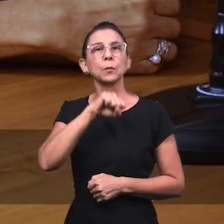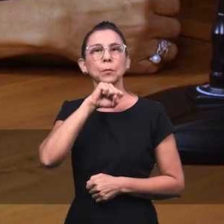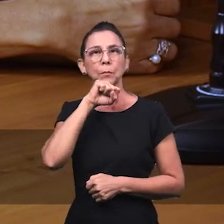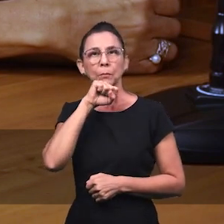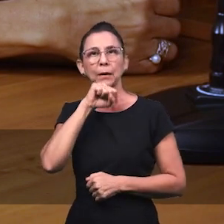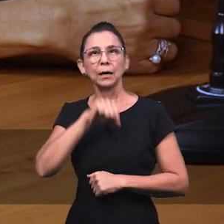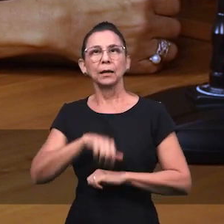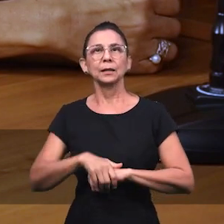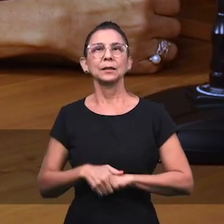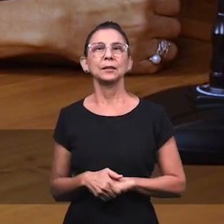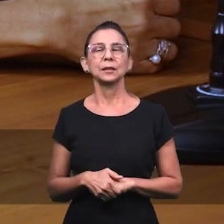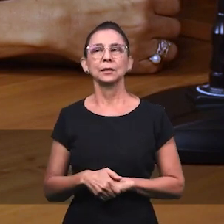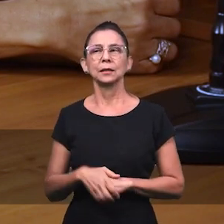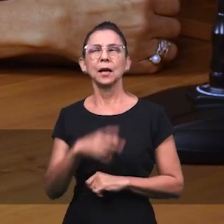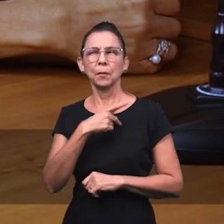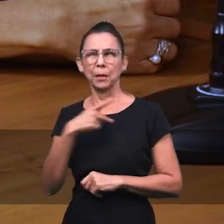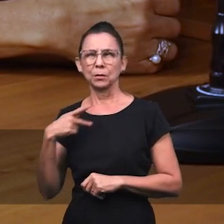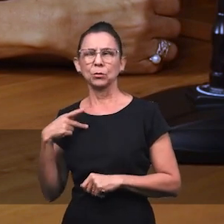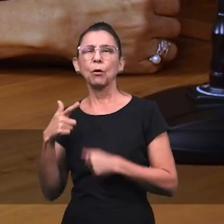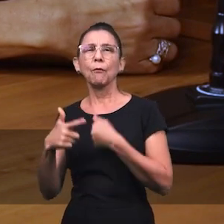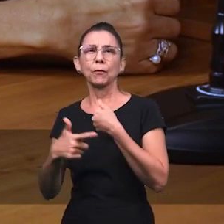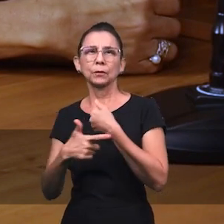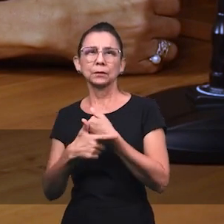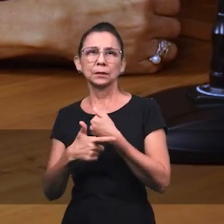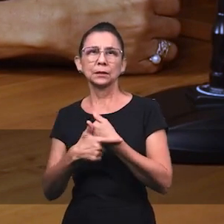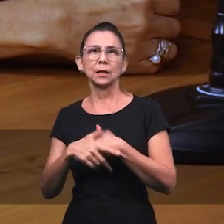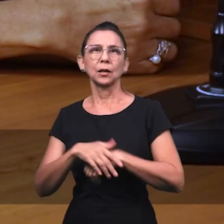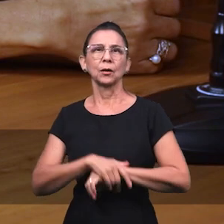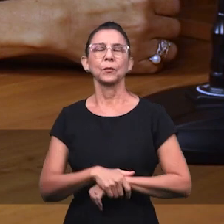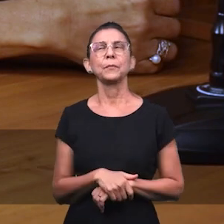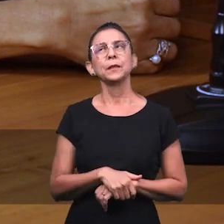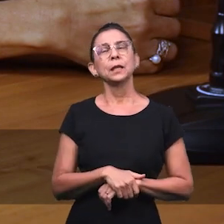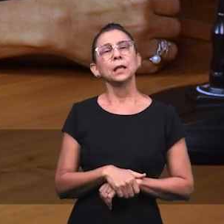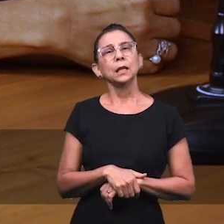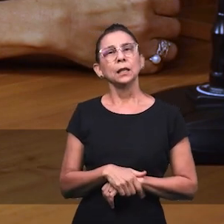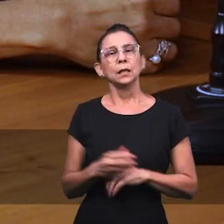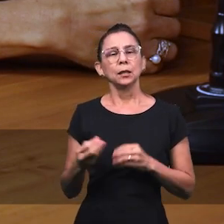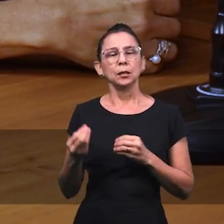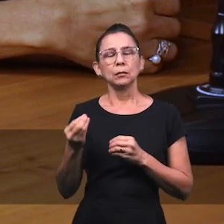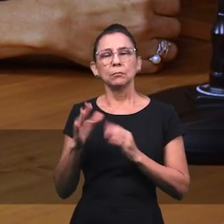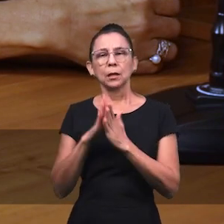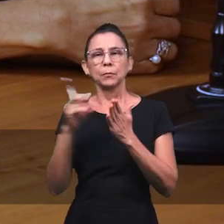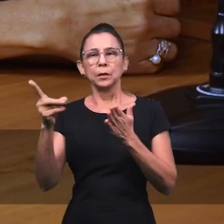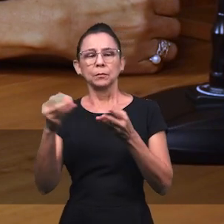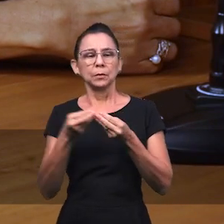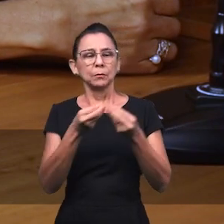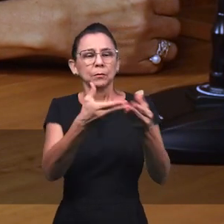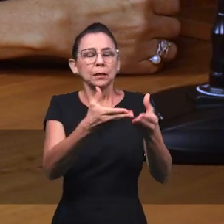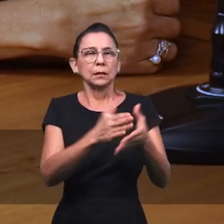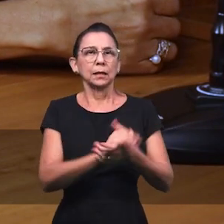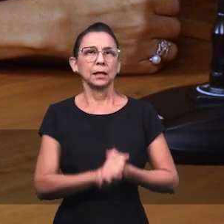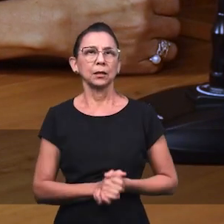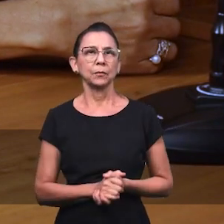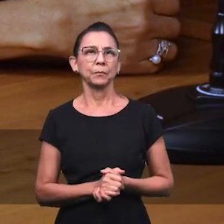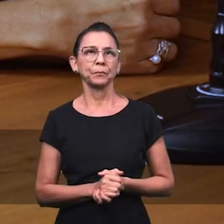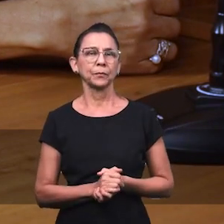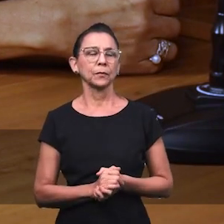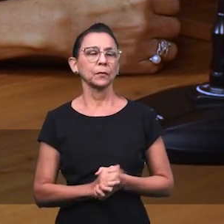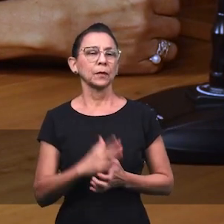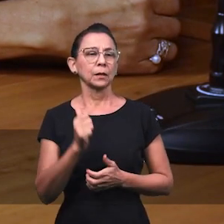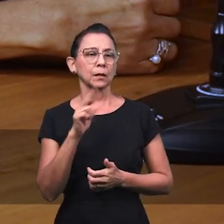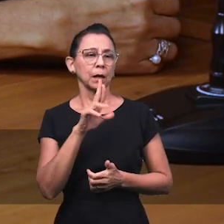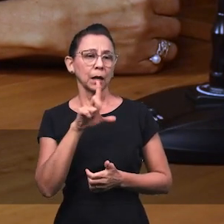pai pastor, né? E me tem uma palavra, eu e meu irmão. Carlos, eu vou te dar uma